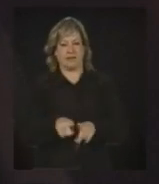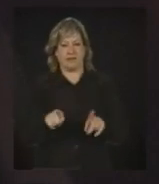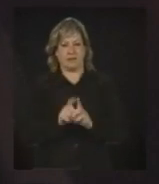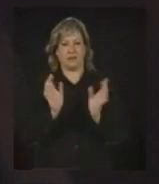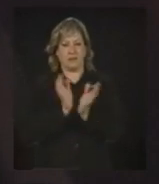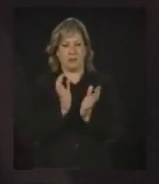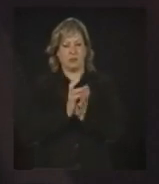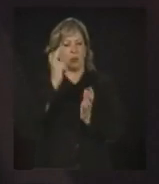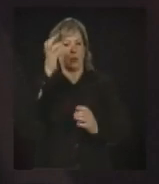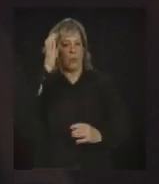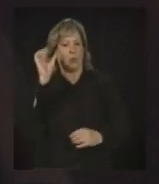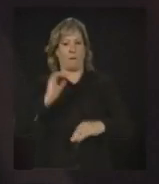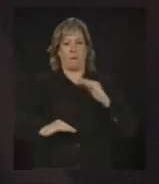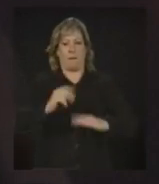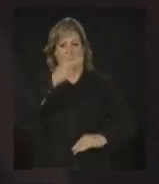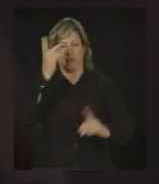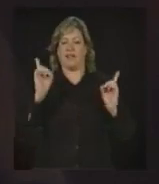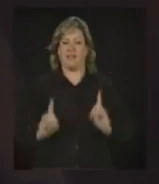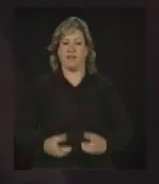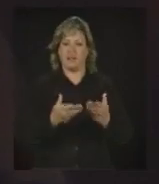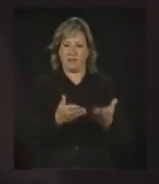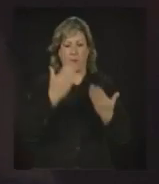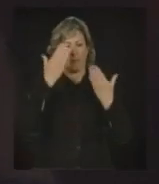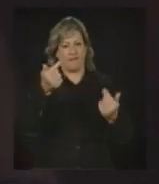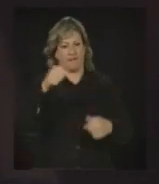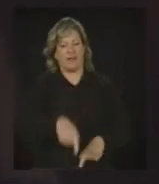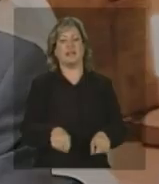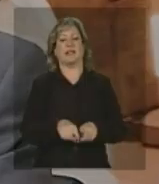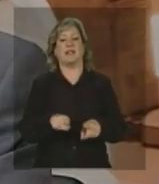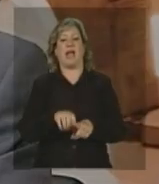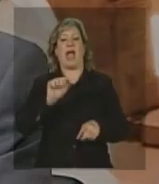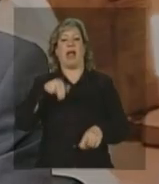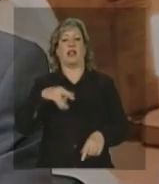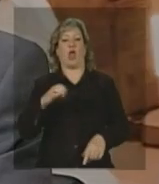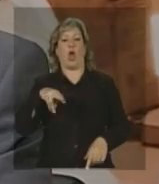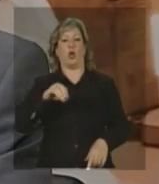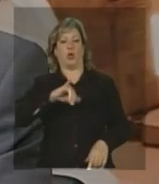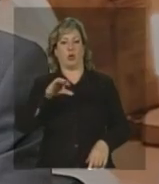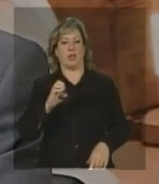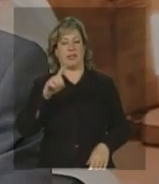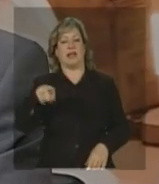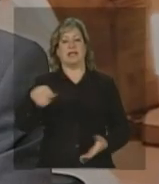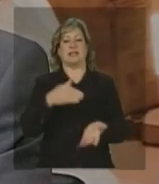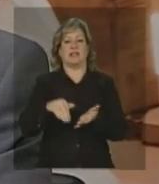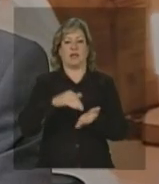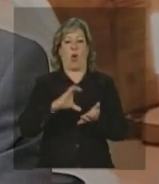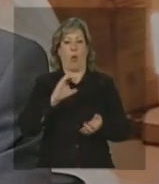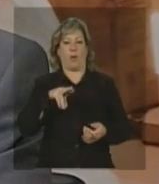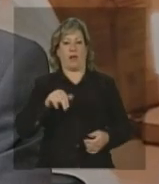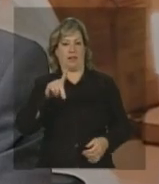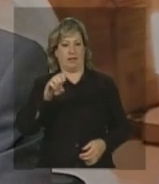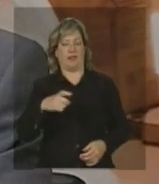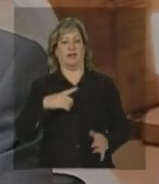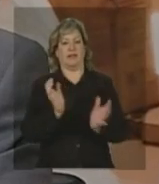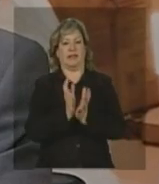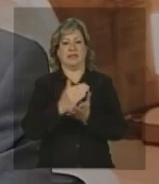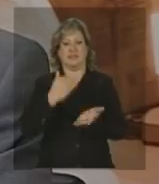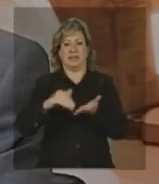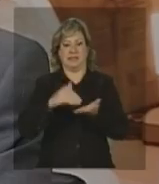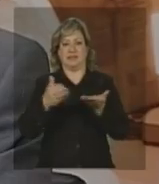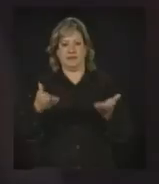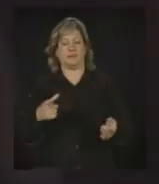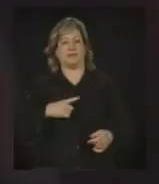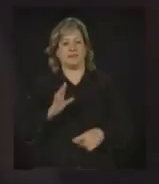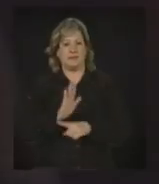Educacional e Profissionalizante de Pessoas com Deficiência do Brasil, e Antônio José Ferreira, secretário nacional da Secretaria Nacional